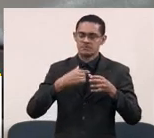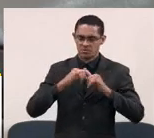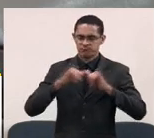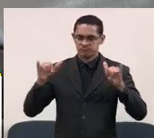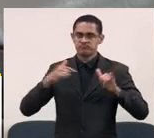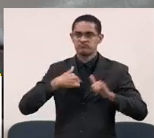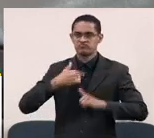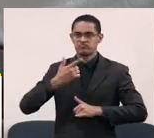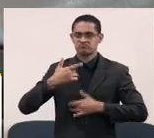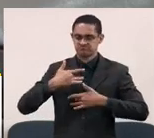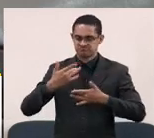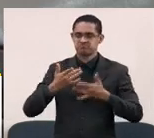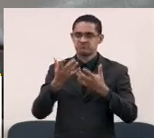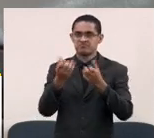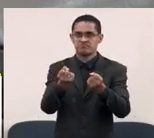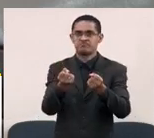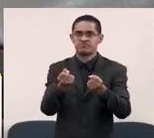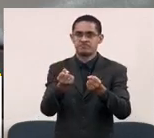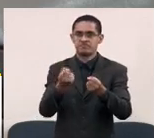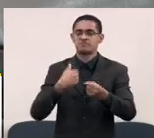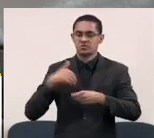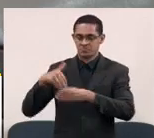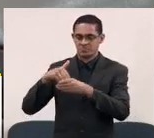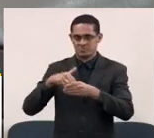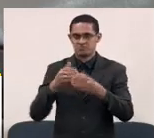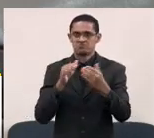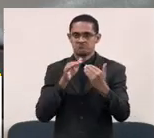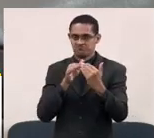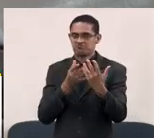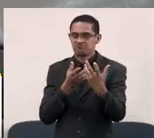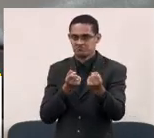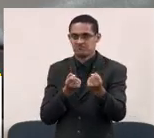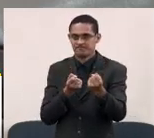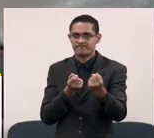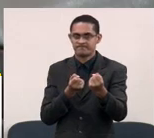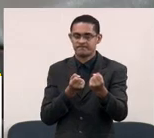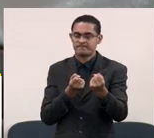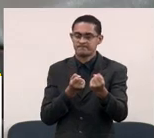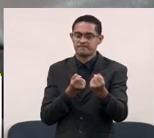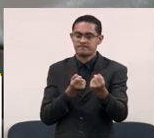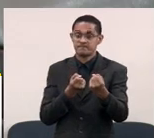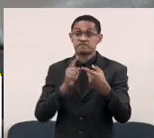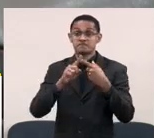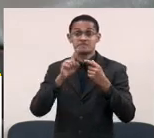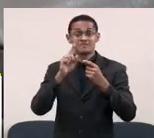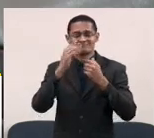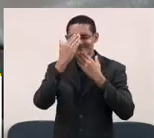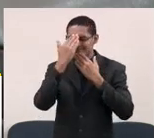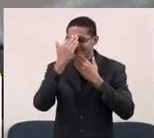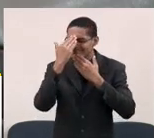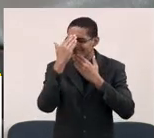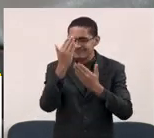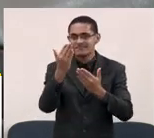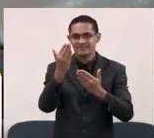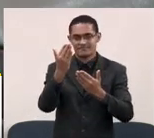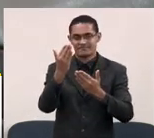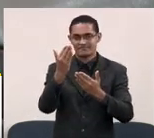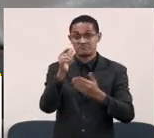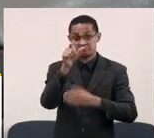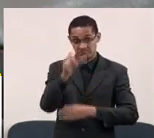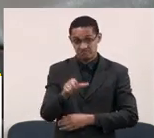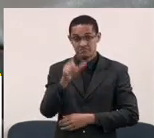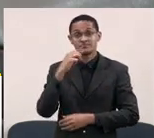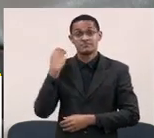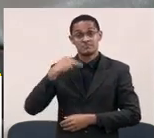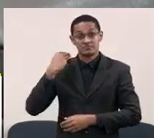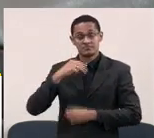antemão disponho aqui o nosso voto favorável a esta matéria. E dizer, agradecer a Vossa